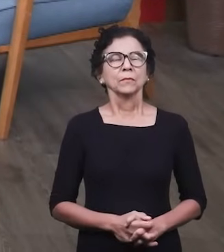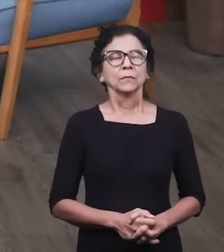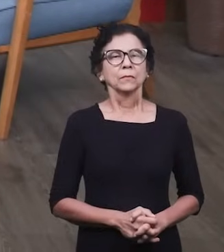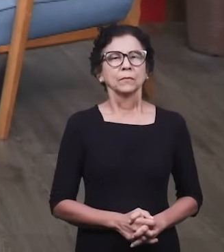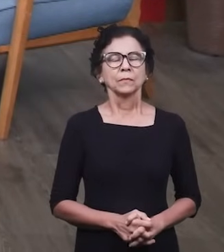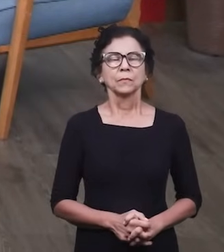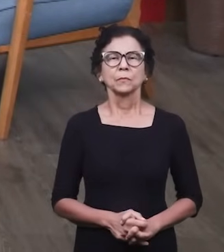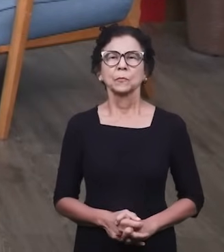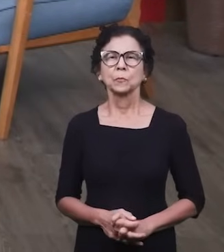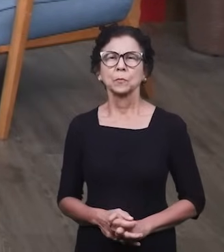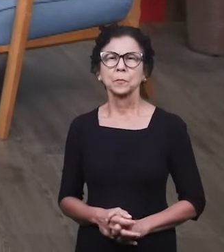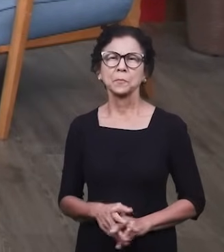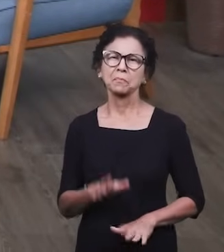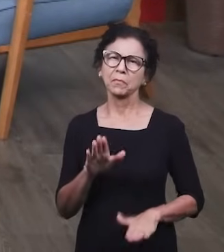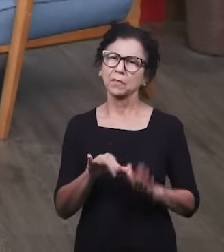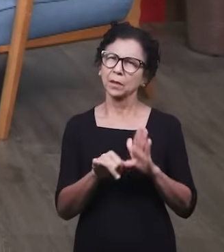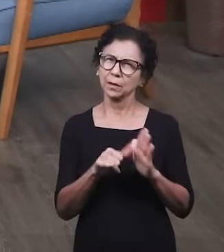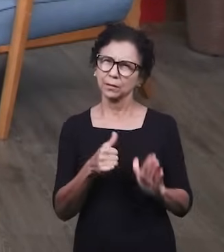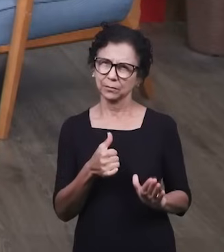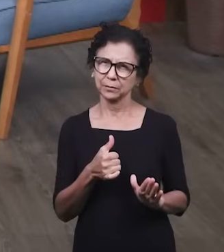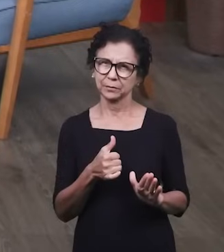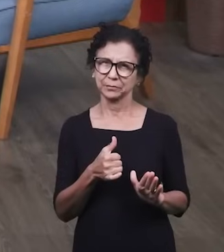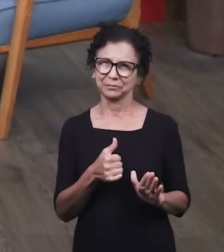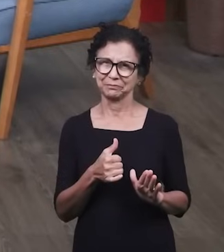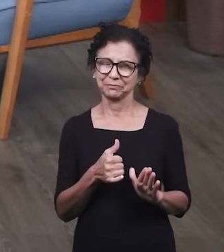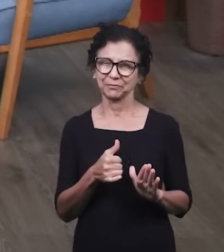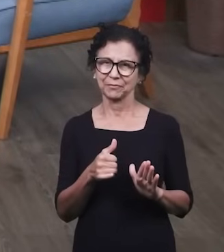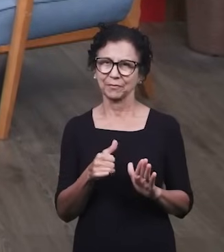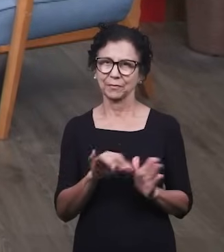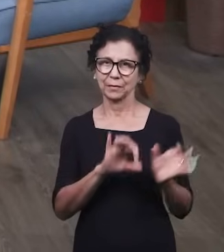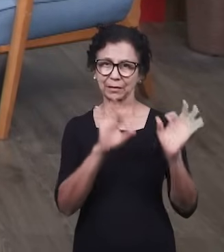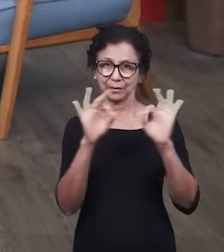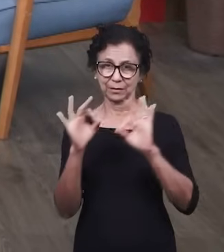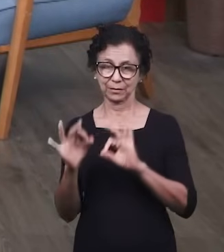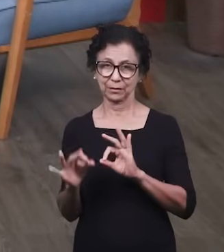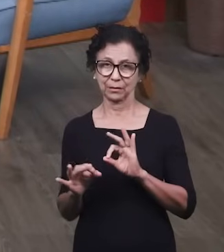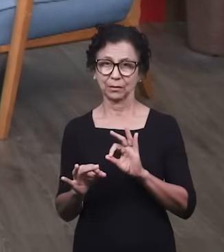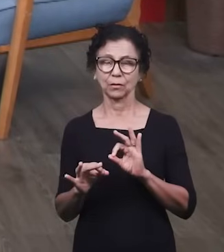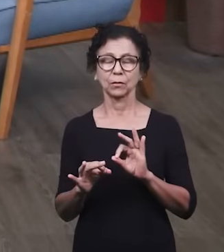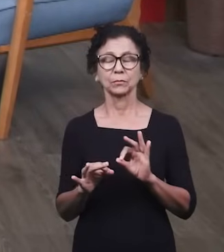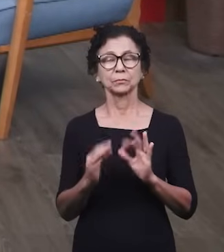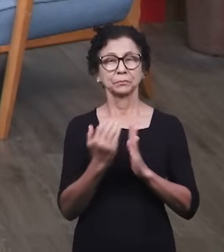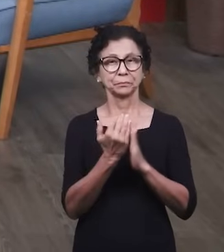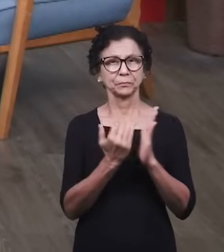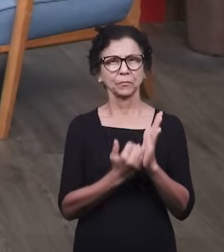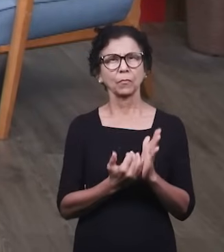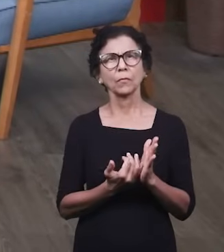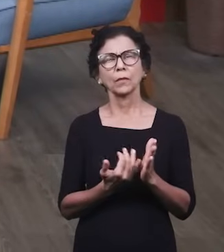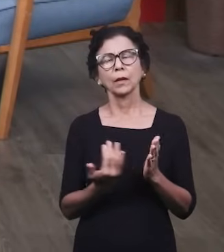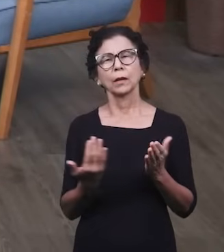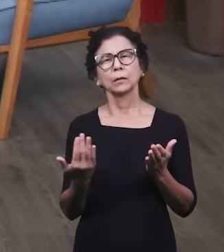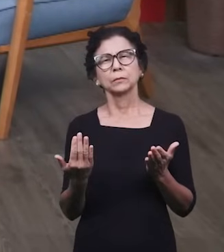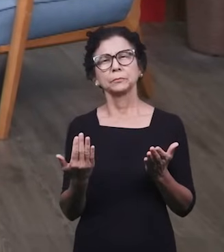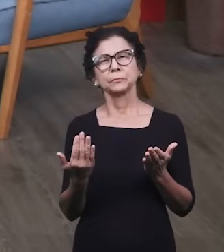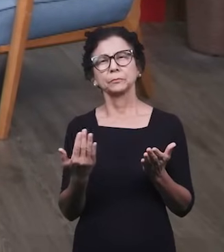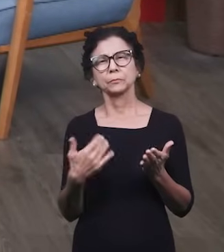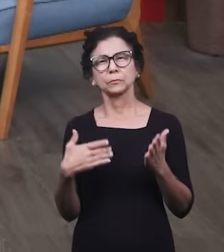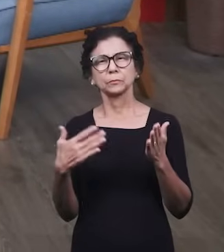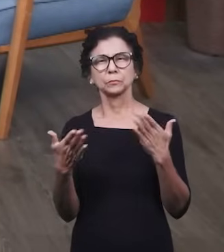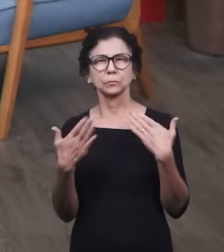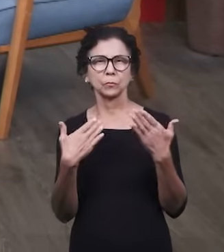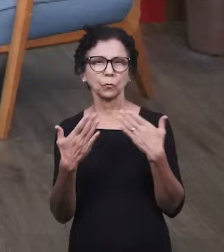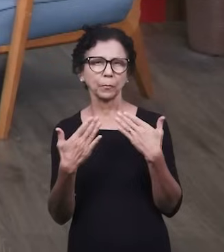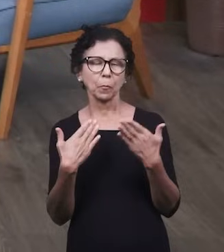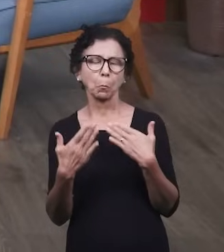que eventualmente está vendo pela primeira vez esse programa, ele é um programa onde nós discutimos aqui temas bíblicos, né, da doutrina